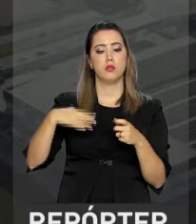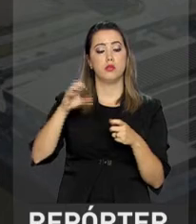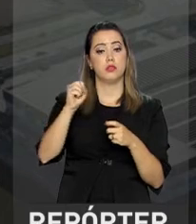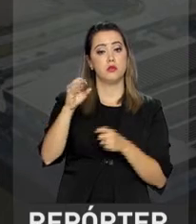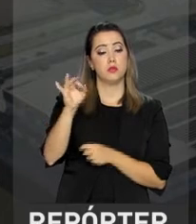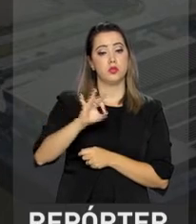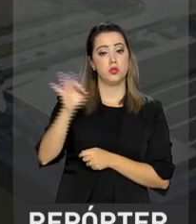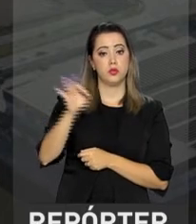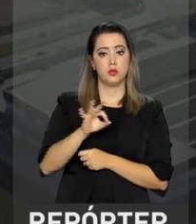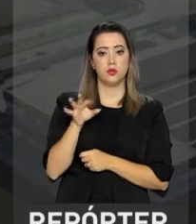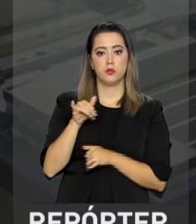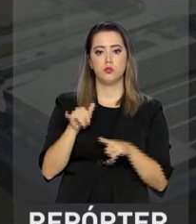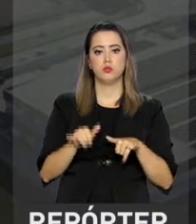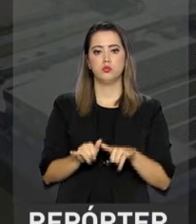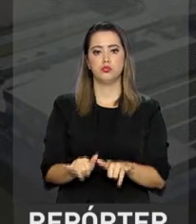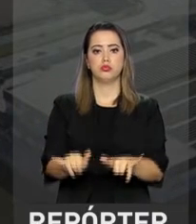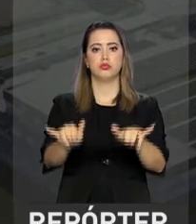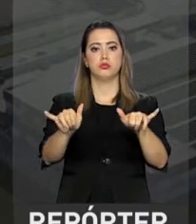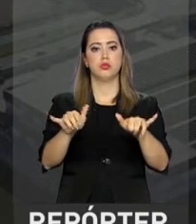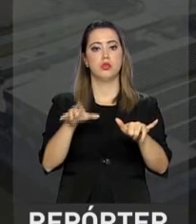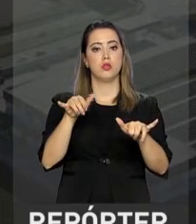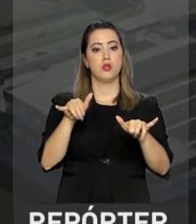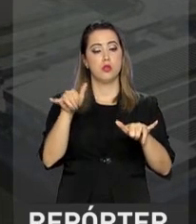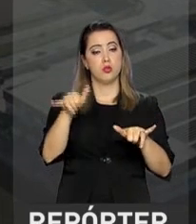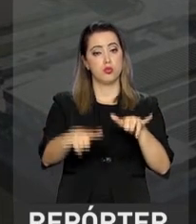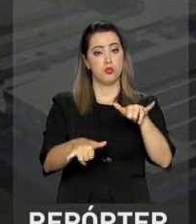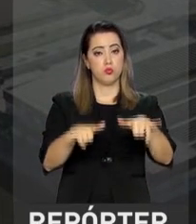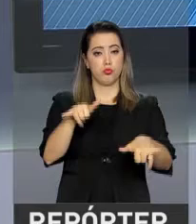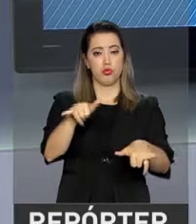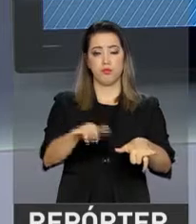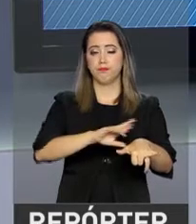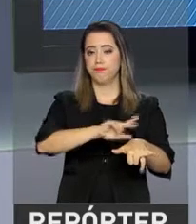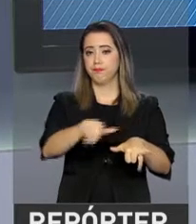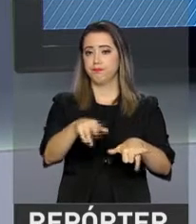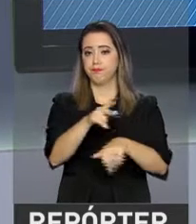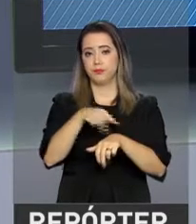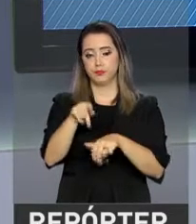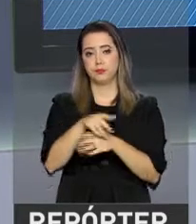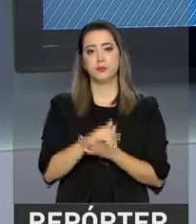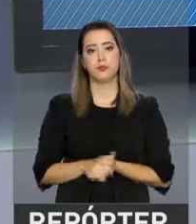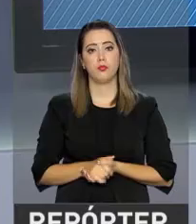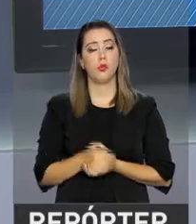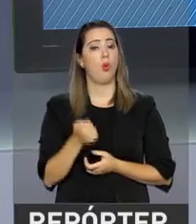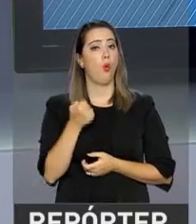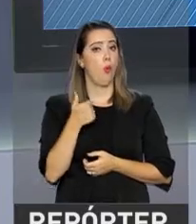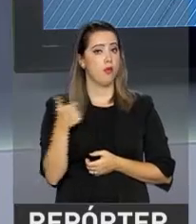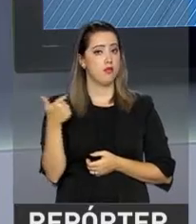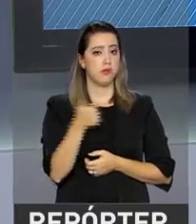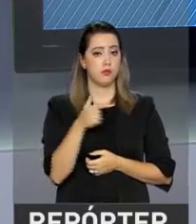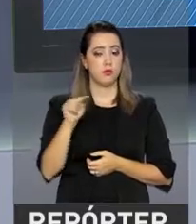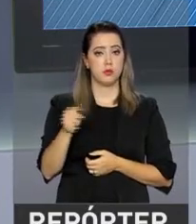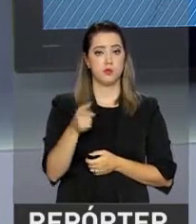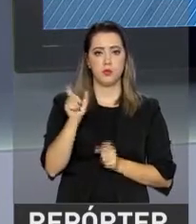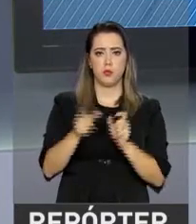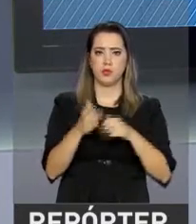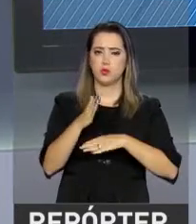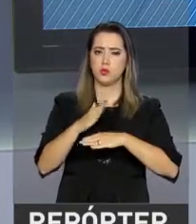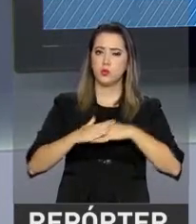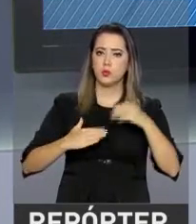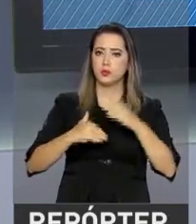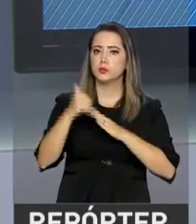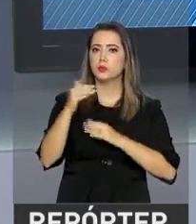80% da movimentação de passageiros do país quase 12 mil profissionais estão envolvidos no esquema